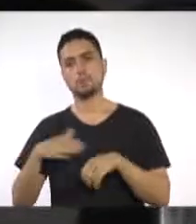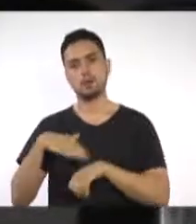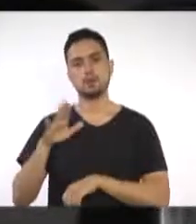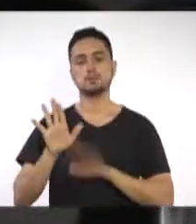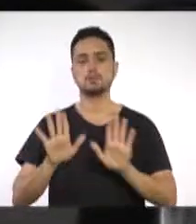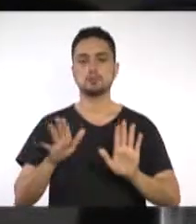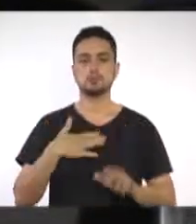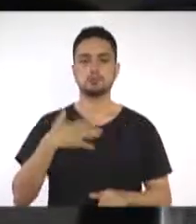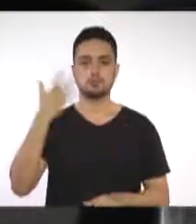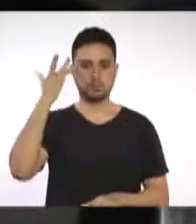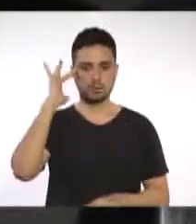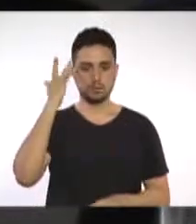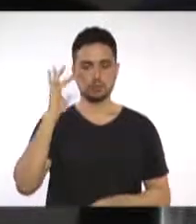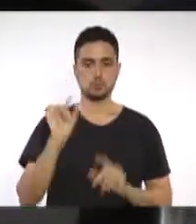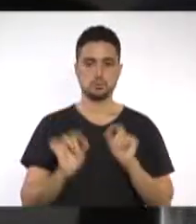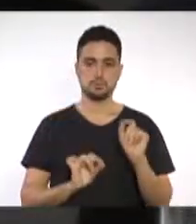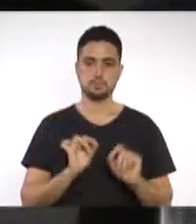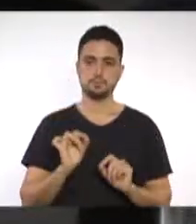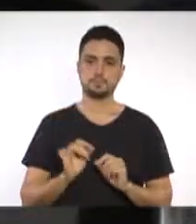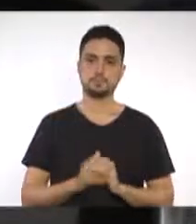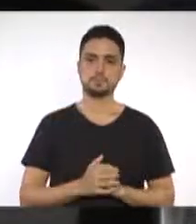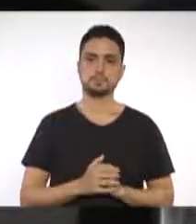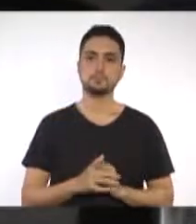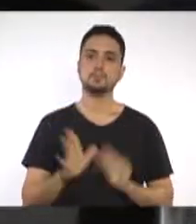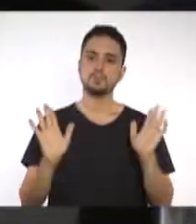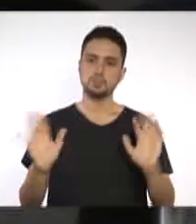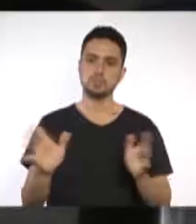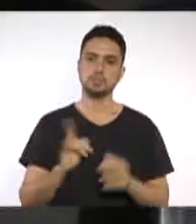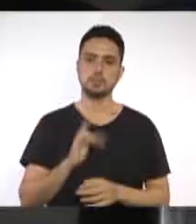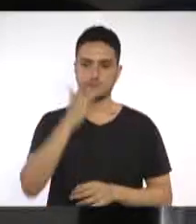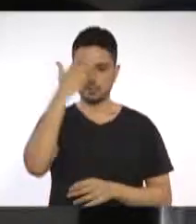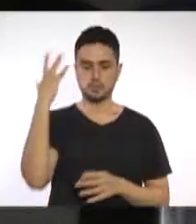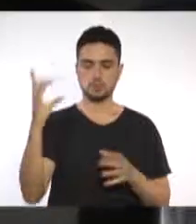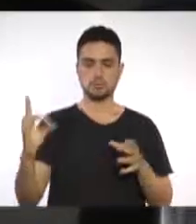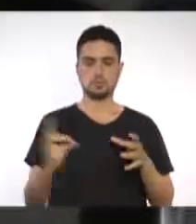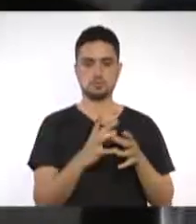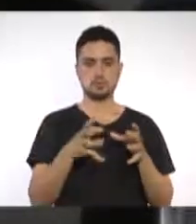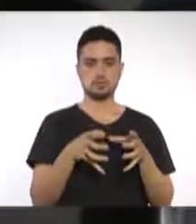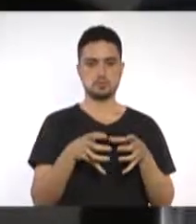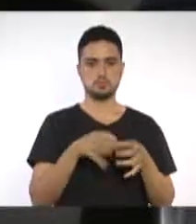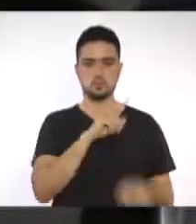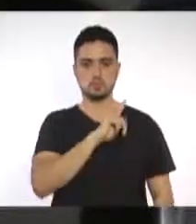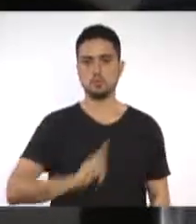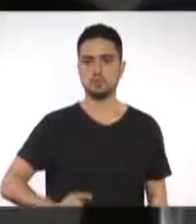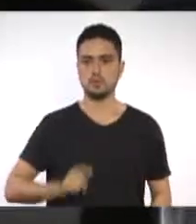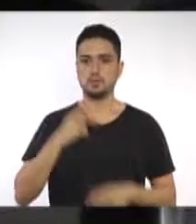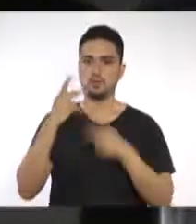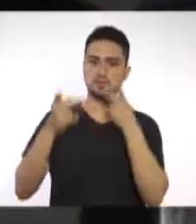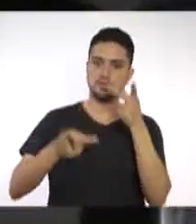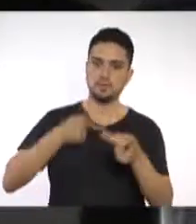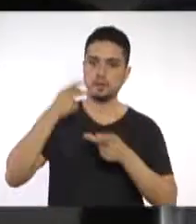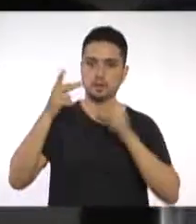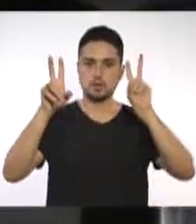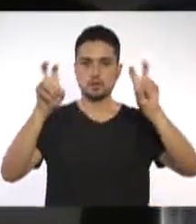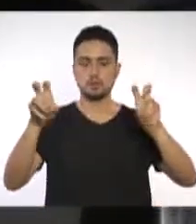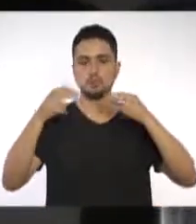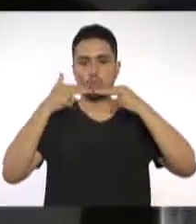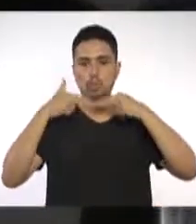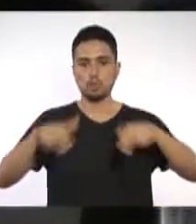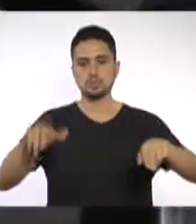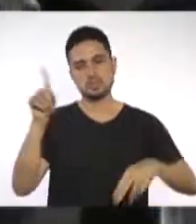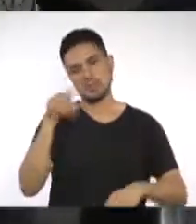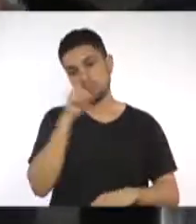já que houve, por parte de alguns integrantes do governo, a fala de que essa notícia não é